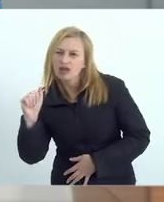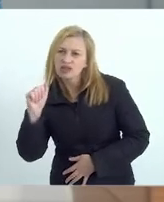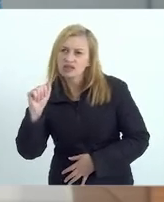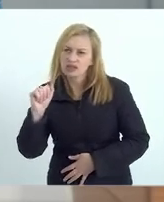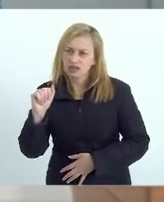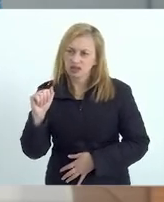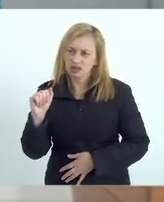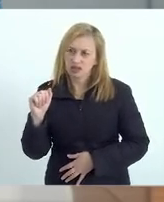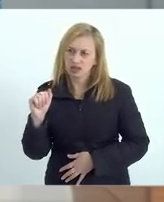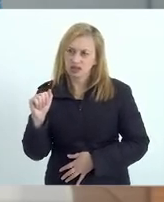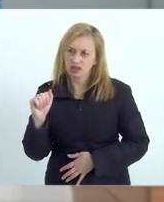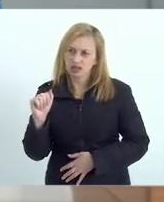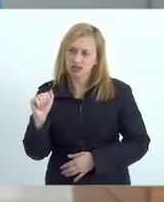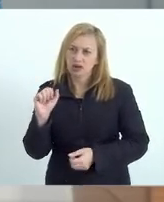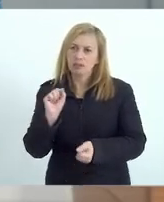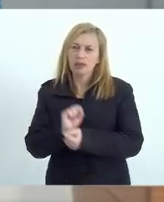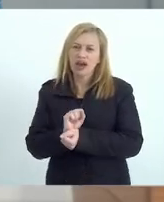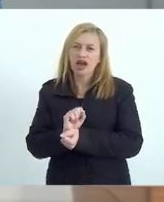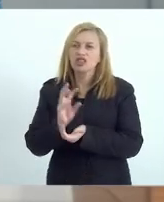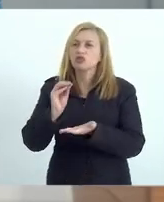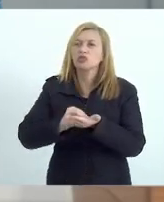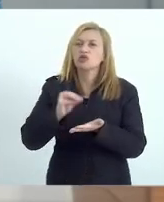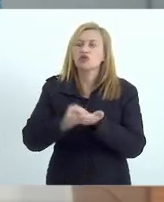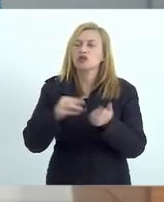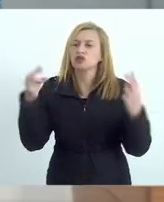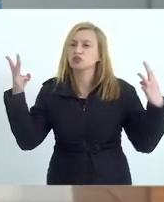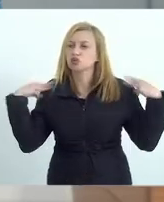inoperante por falta de efetivo